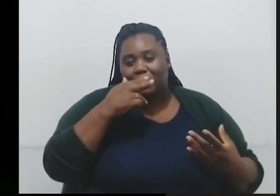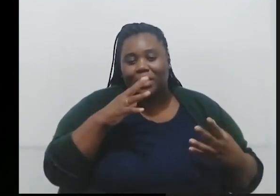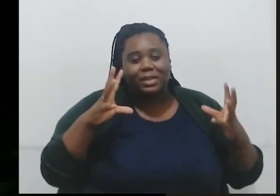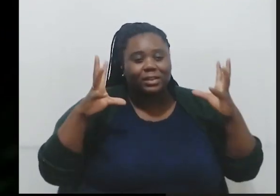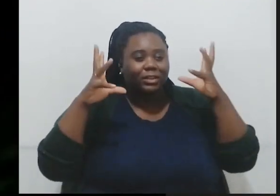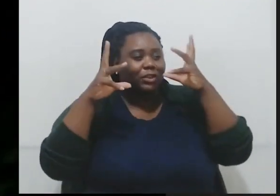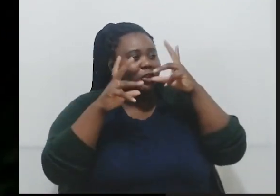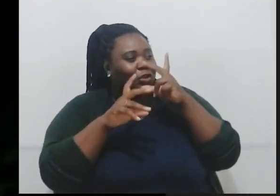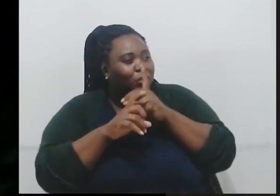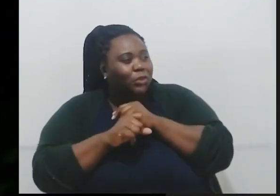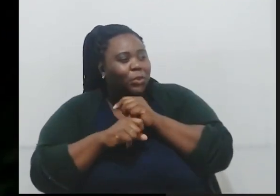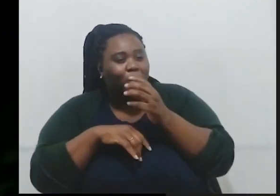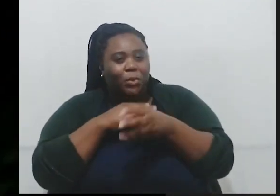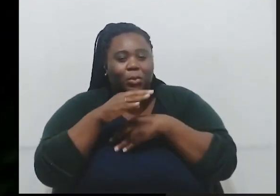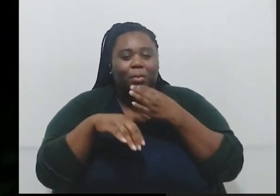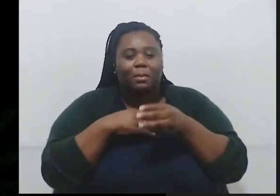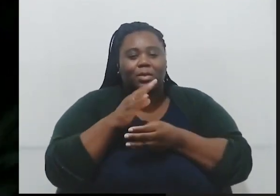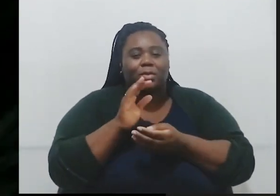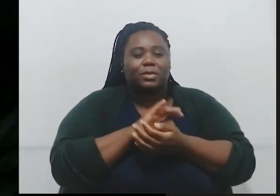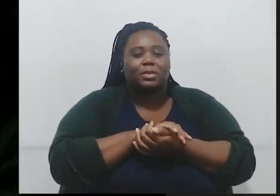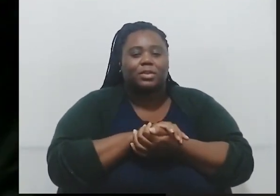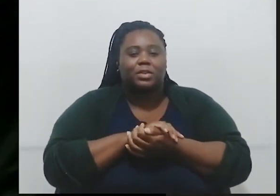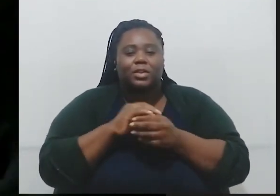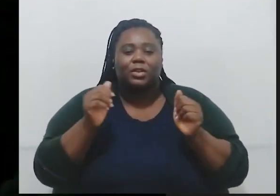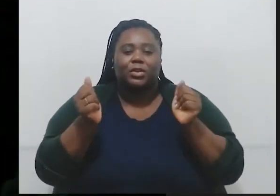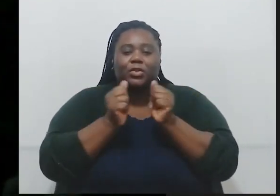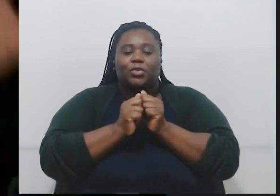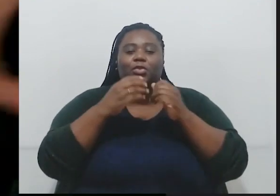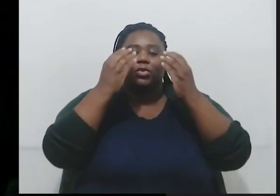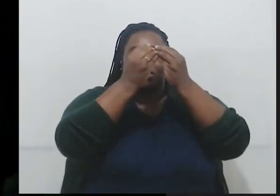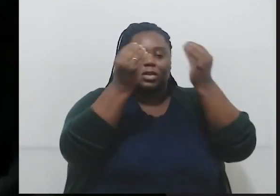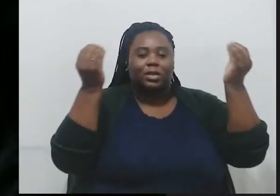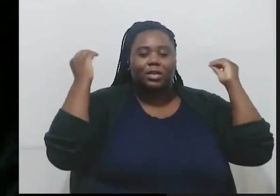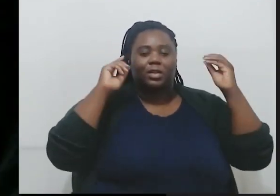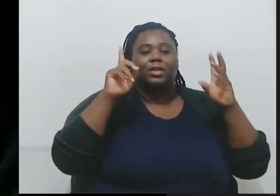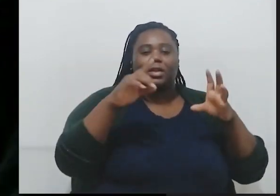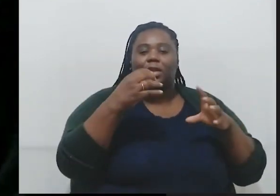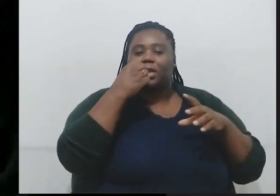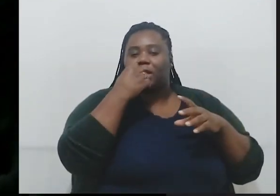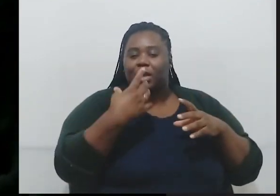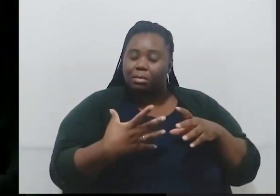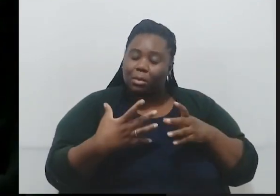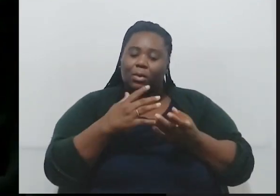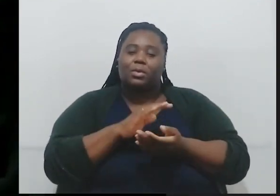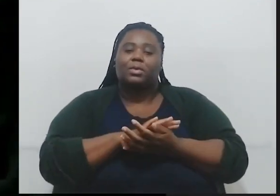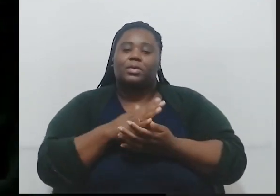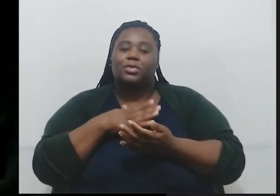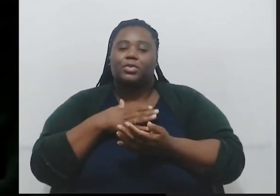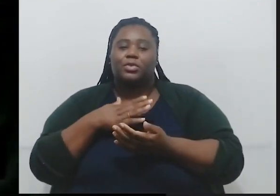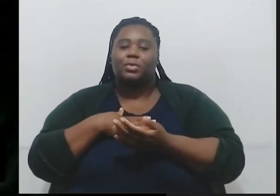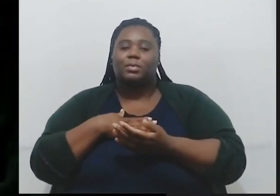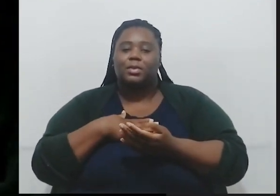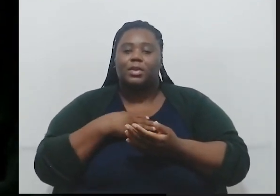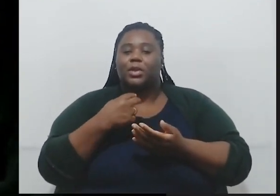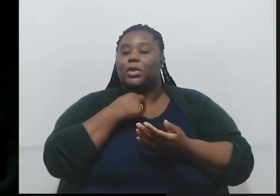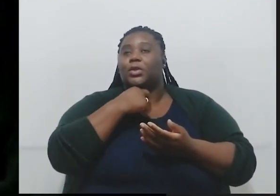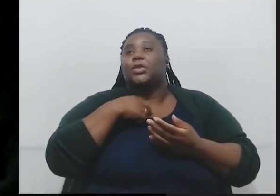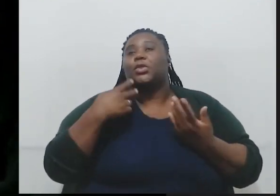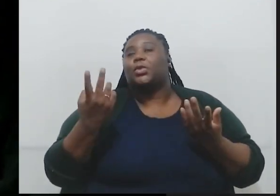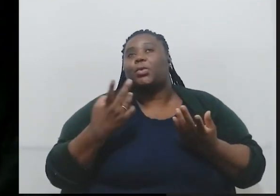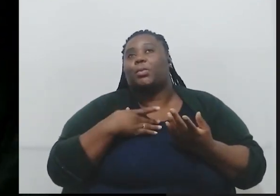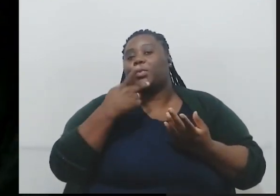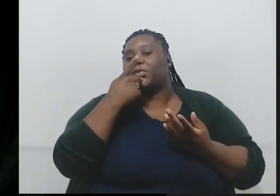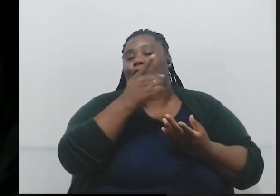dos filmes e tudo, eu acho que junta isso com a novela mexicana, é uma parte, de fato, do meu ser, assim, que eu não posso